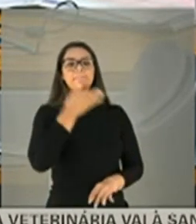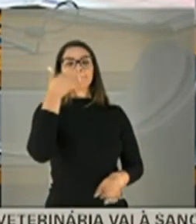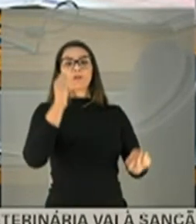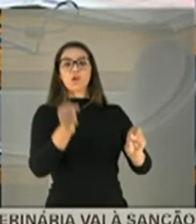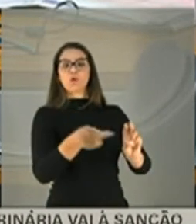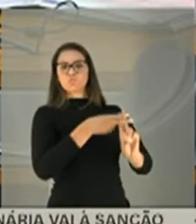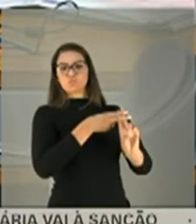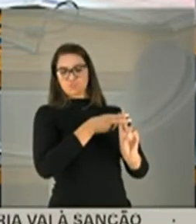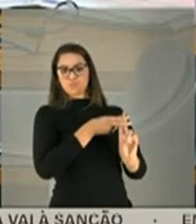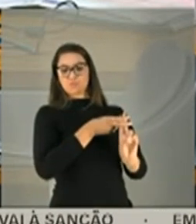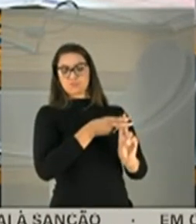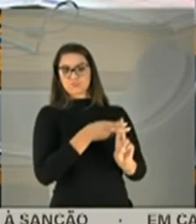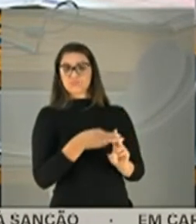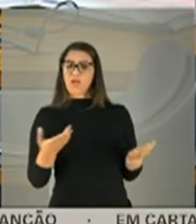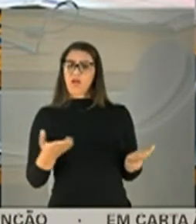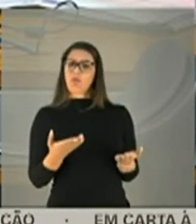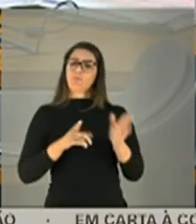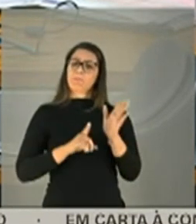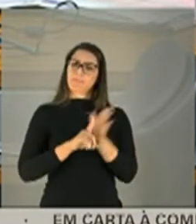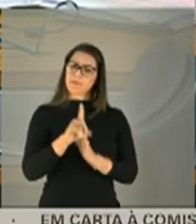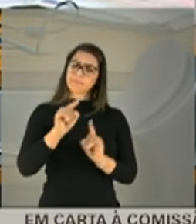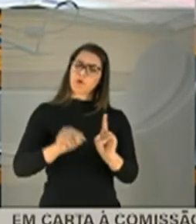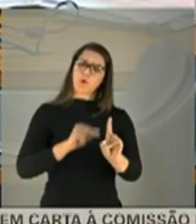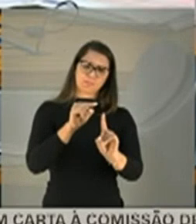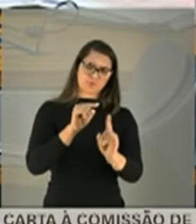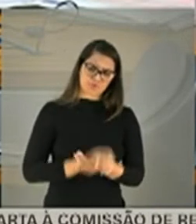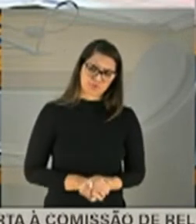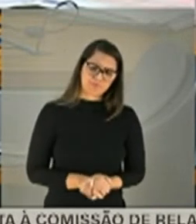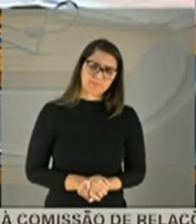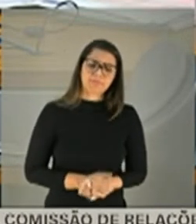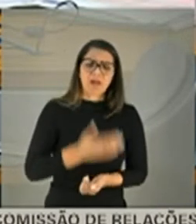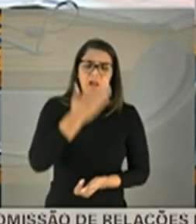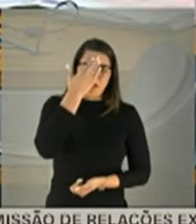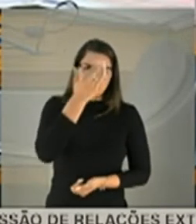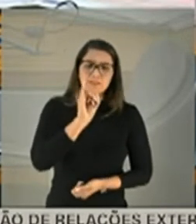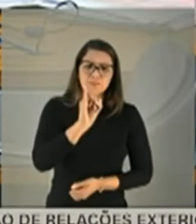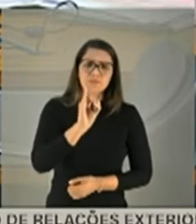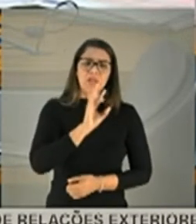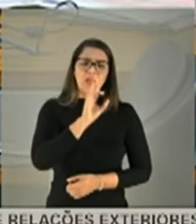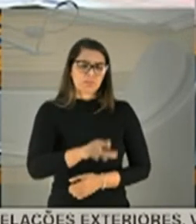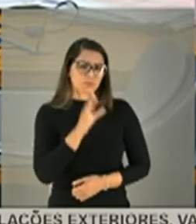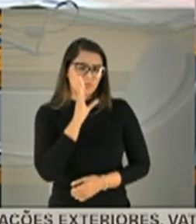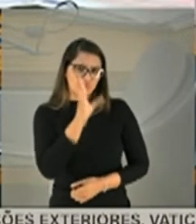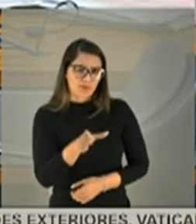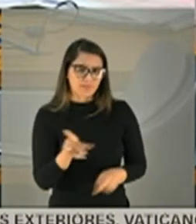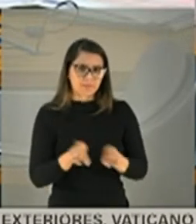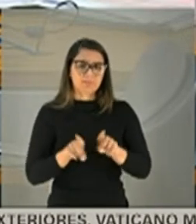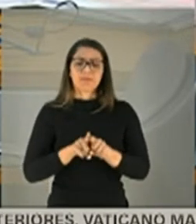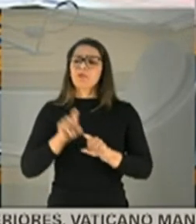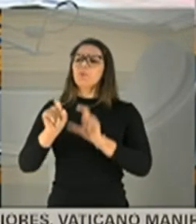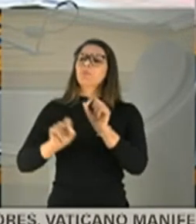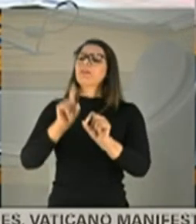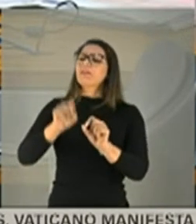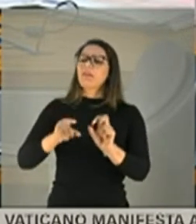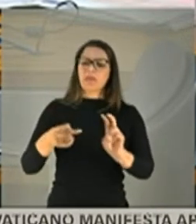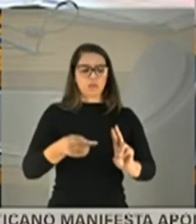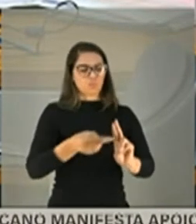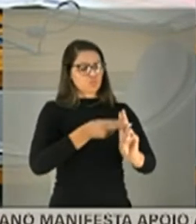Saúde. Pergunta que eu lhe faço também muito objetiva, eu agradeço se a senhora pudesse ser objetiva. O que a senhora quis dizer que o SUS tem